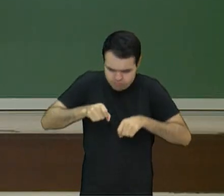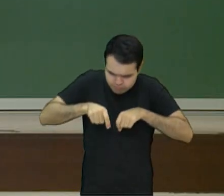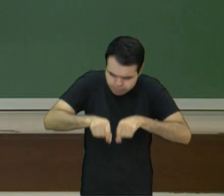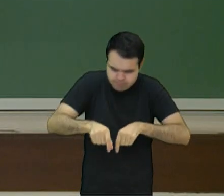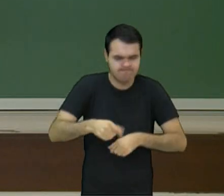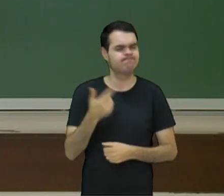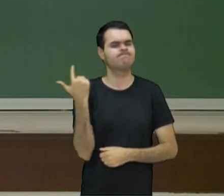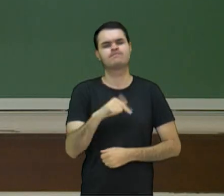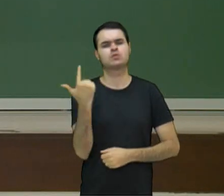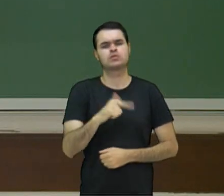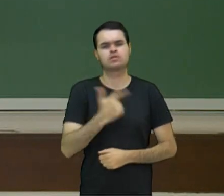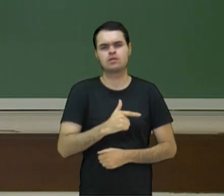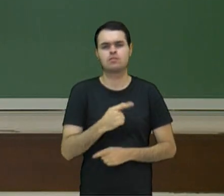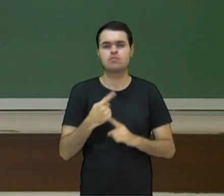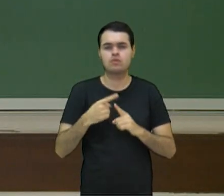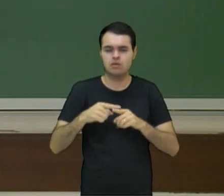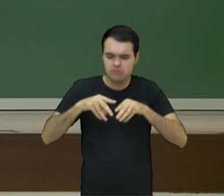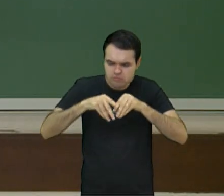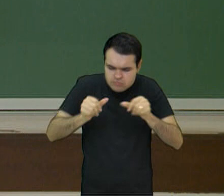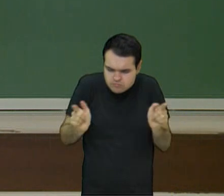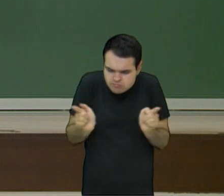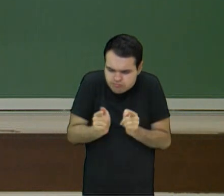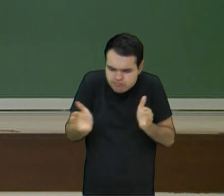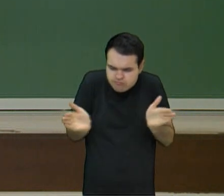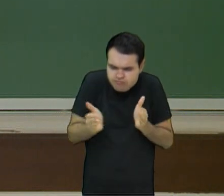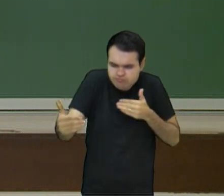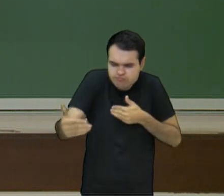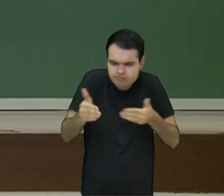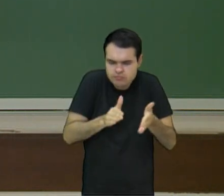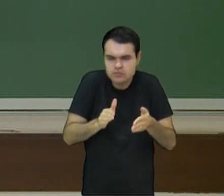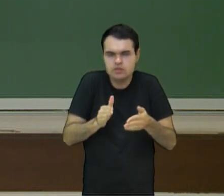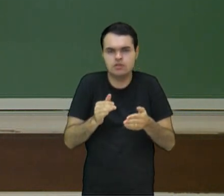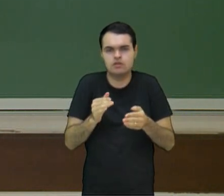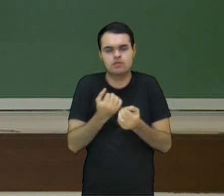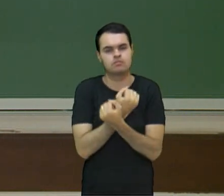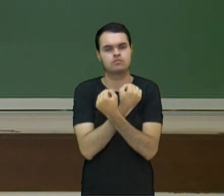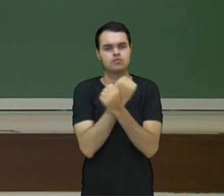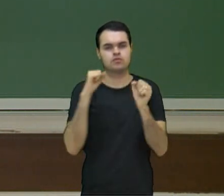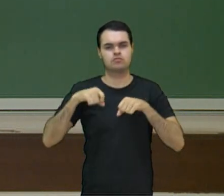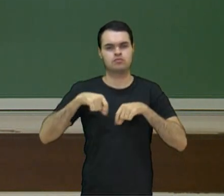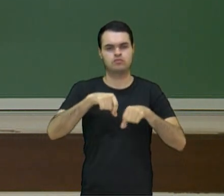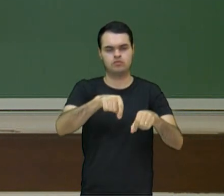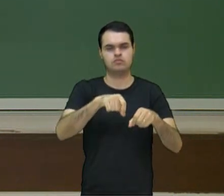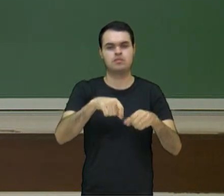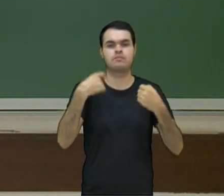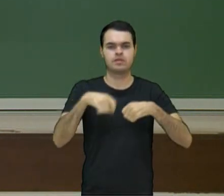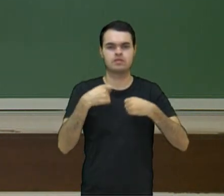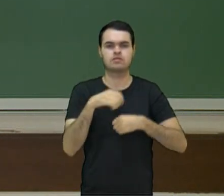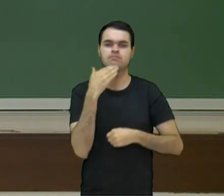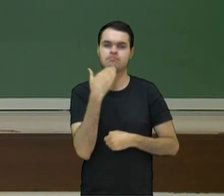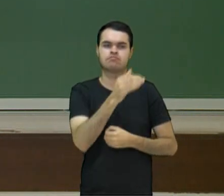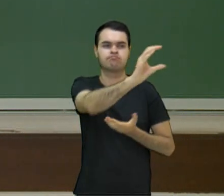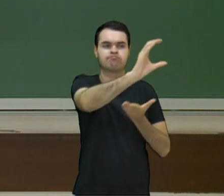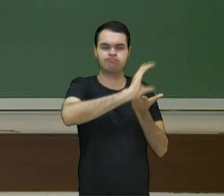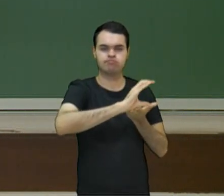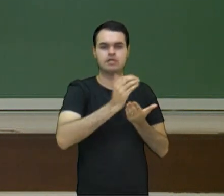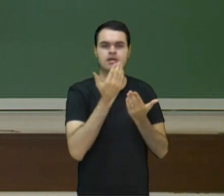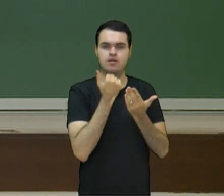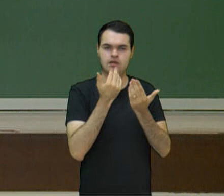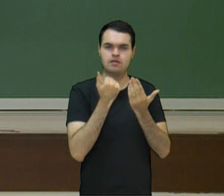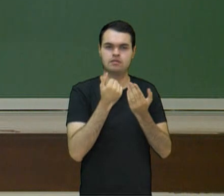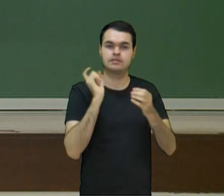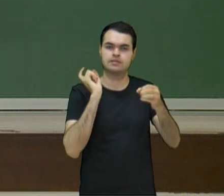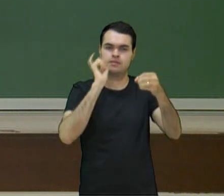muito reduzido e isso impede a atividade agrícola, a produção de alimentos. Então, eles têm que importar esses alimentos,